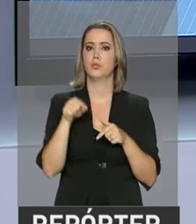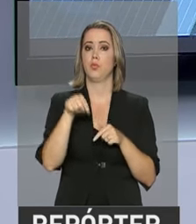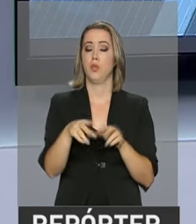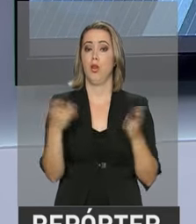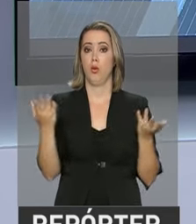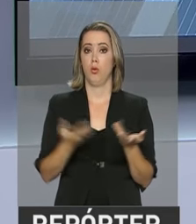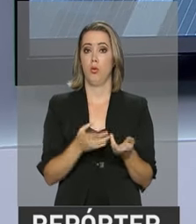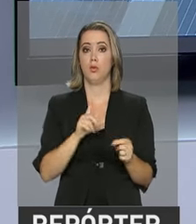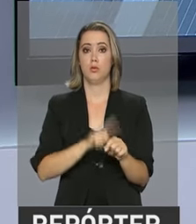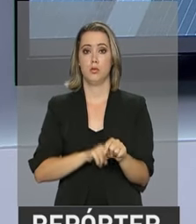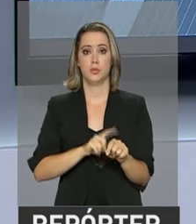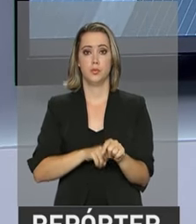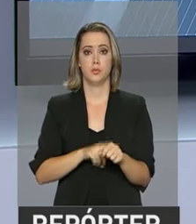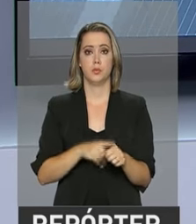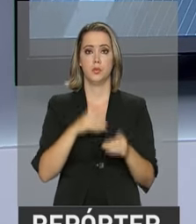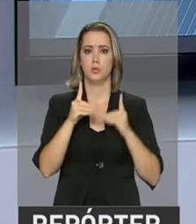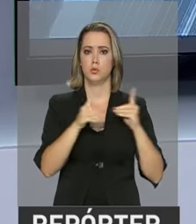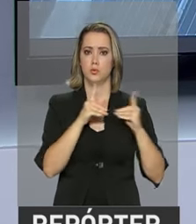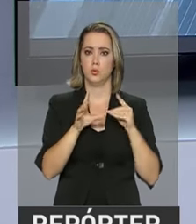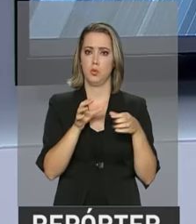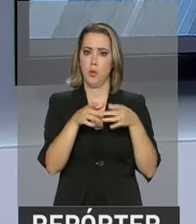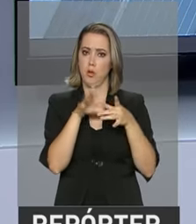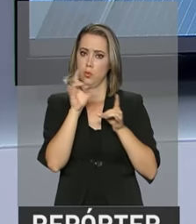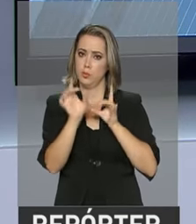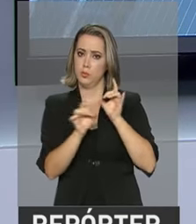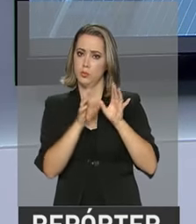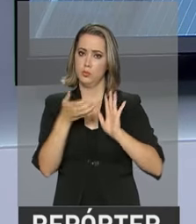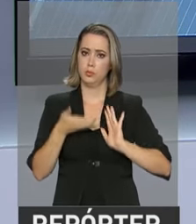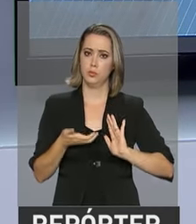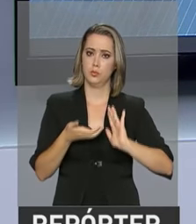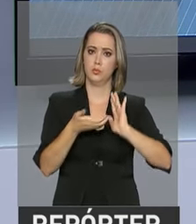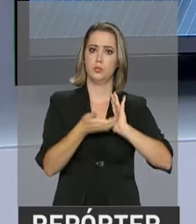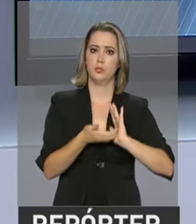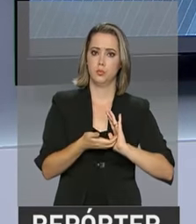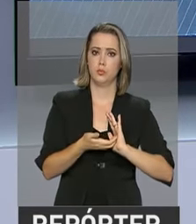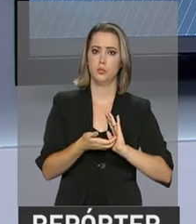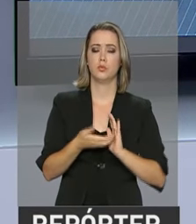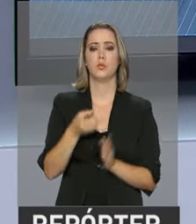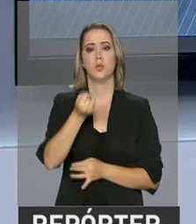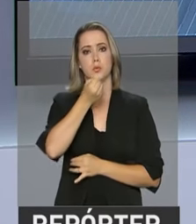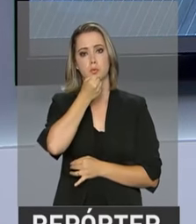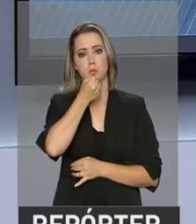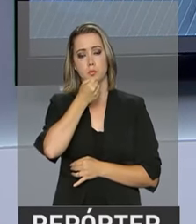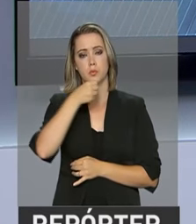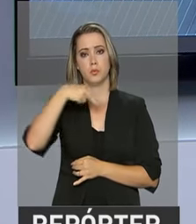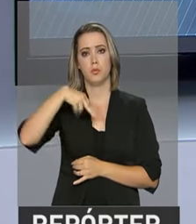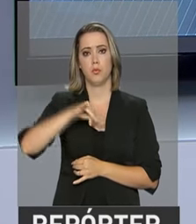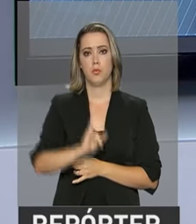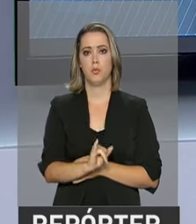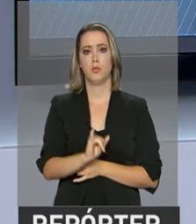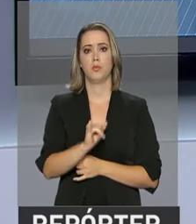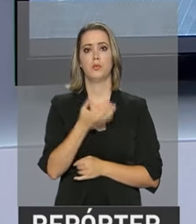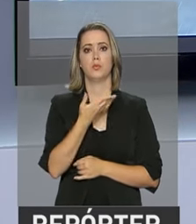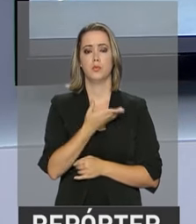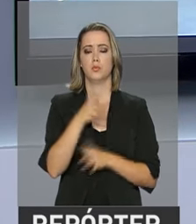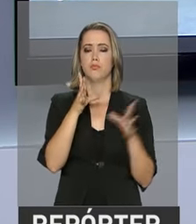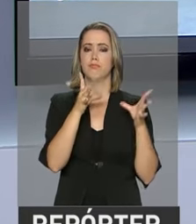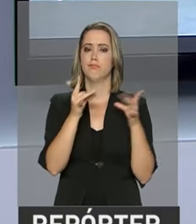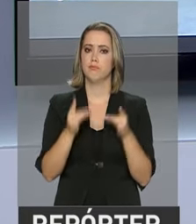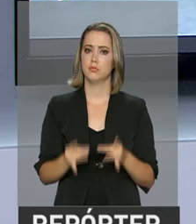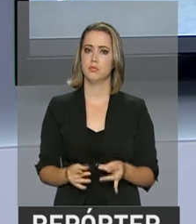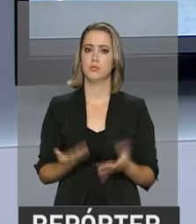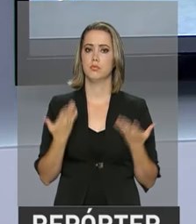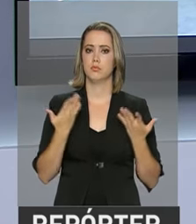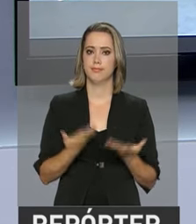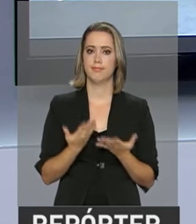Nesse momento, o assunto está sendo debatido em comissão especial na Câmara dos Deputados. E é lá que está o repórter Ney Pereira, que vai trazer